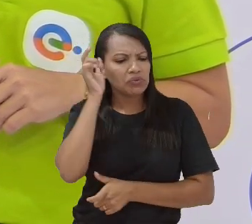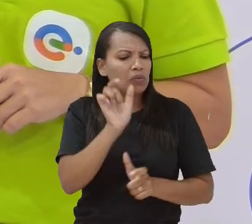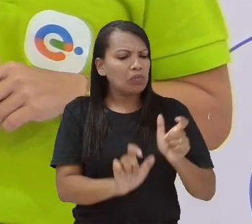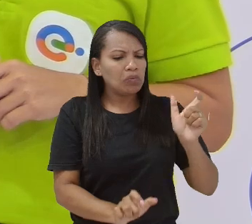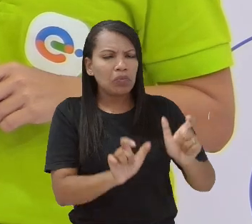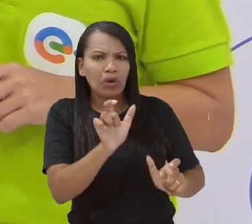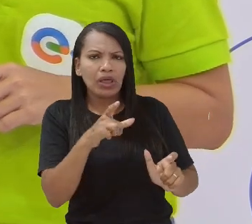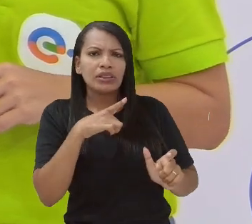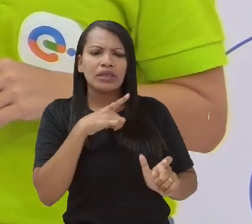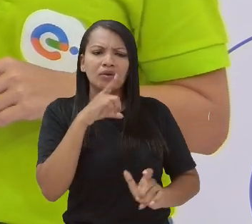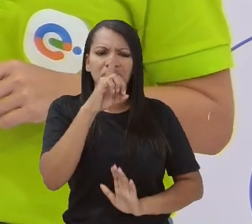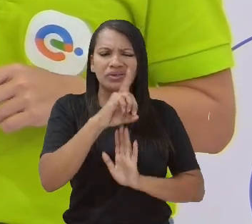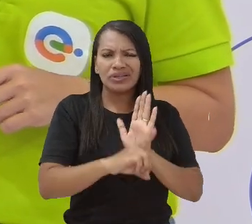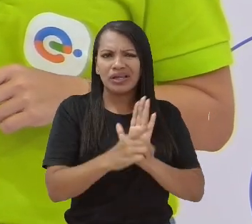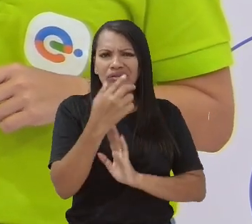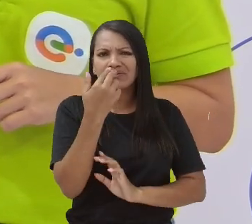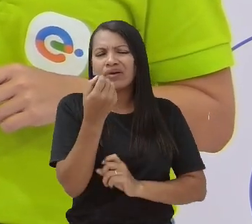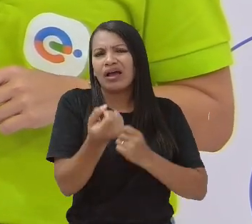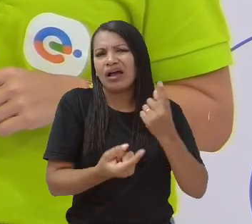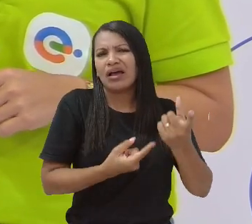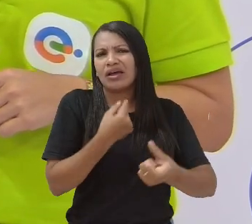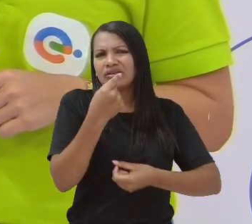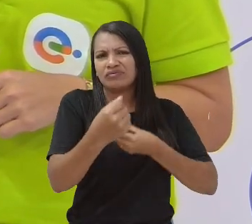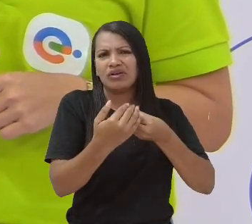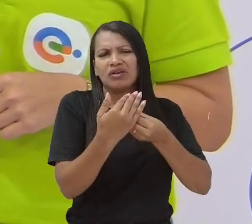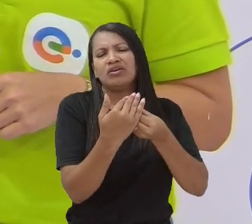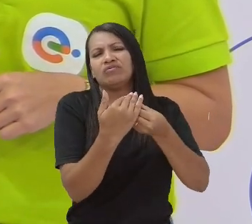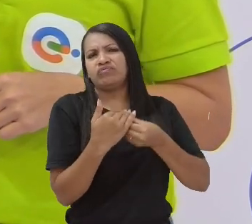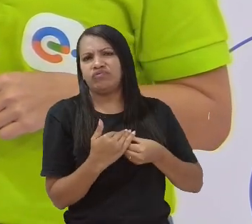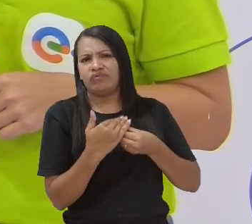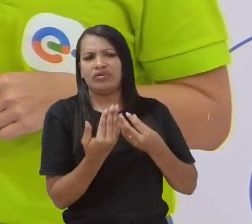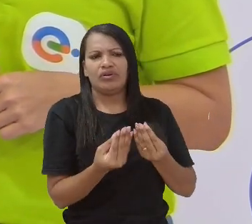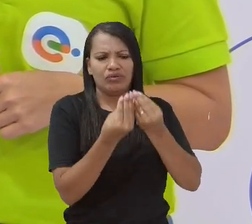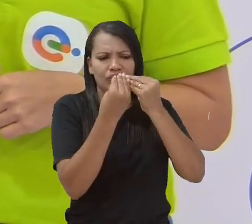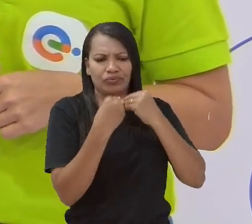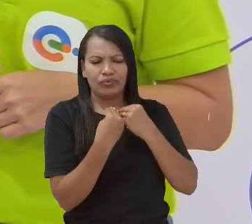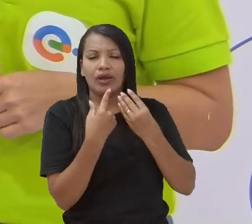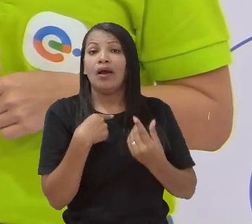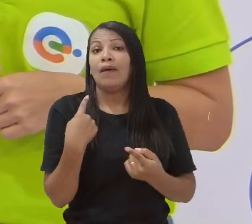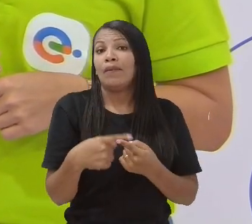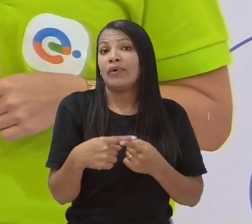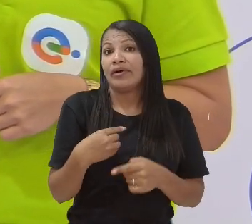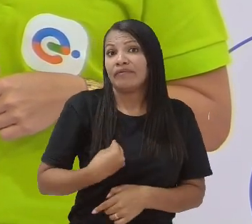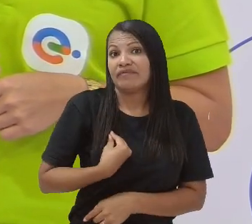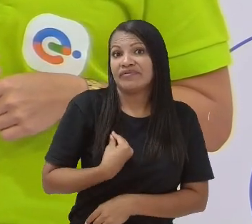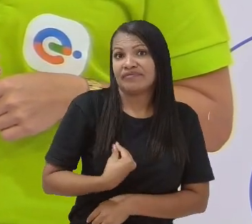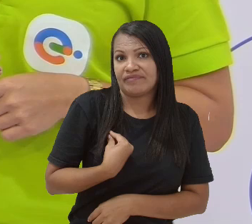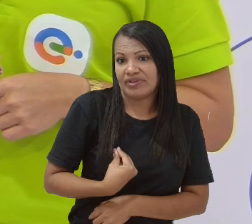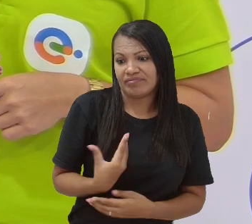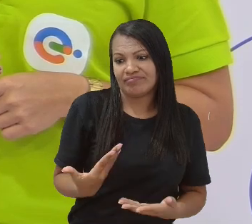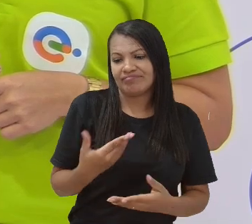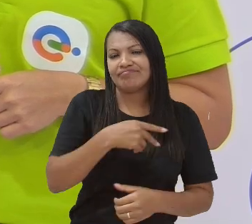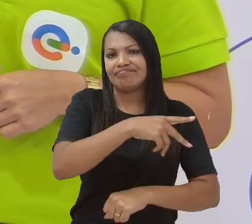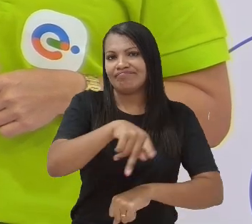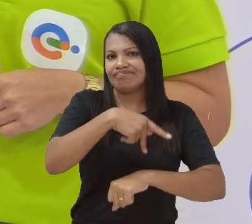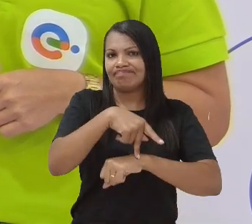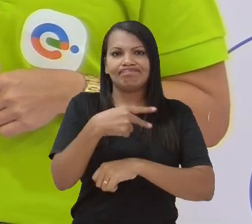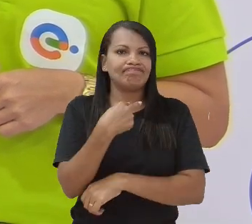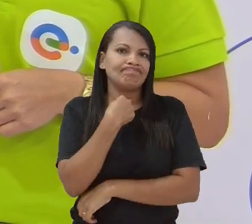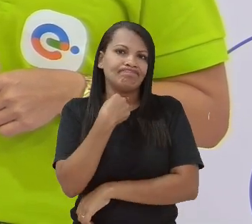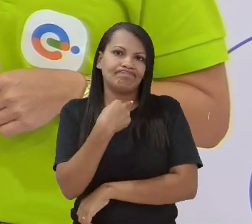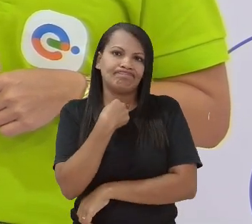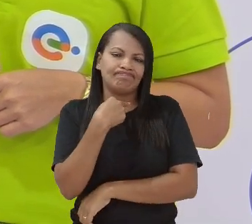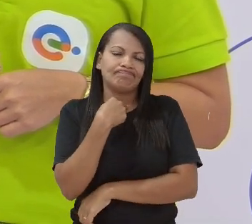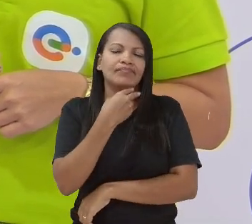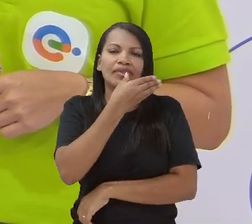tem seus direitos feridos por conta de toda a situação do que a gente já vive em nosso país, tá, gente? E a gente não pode esquecer que o